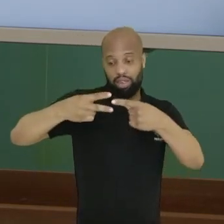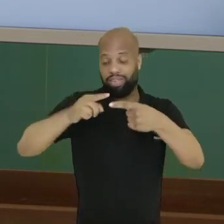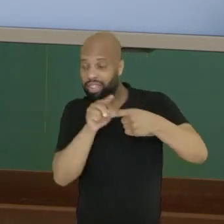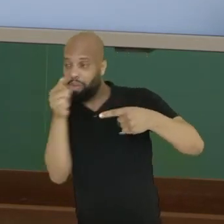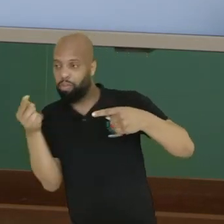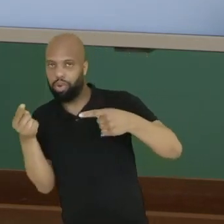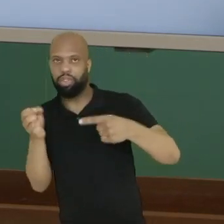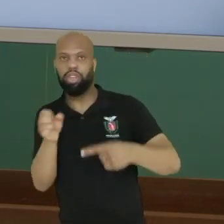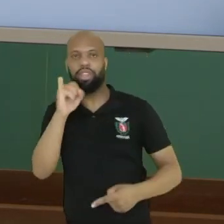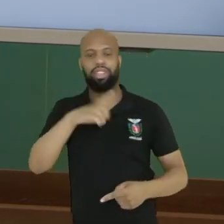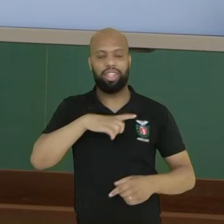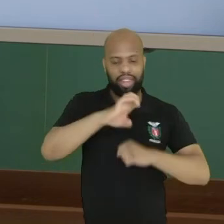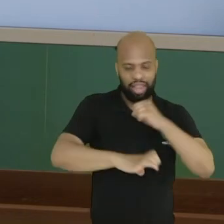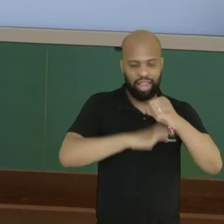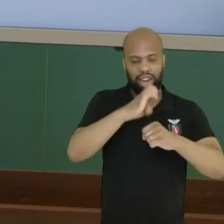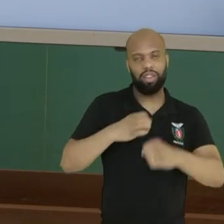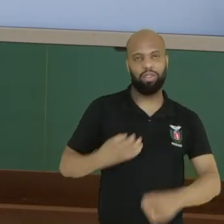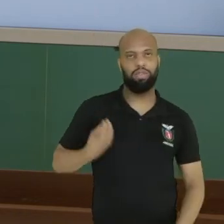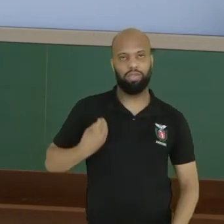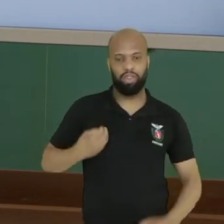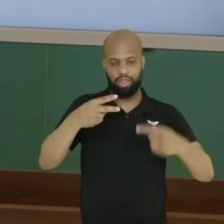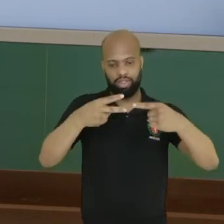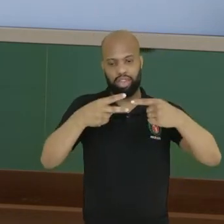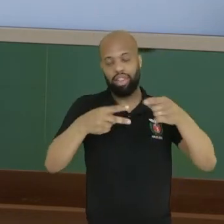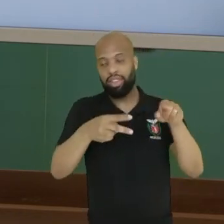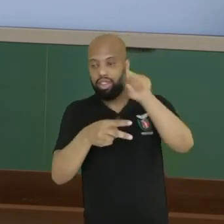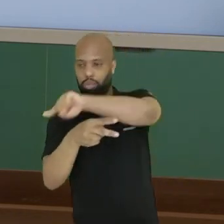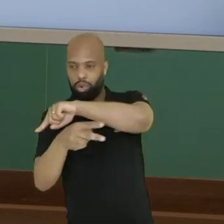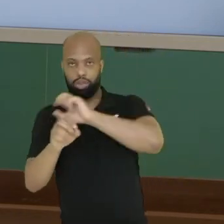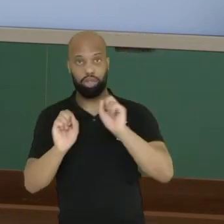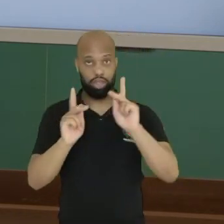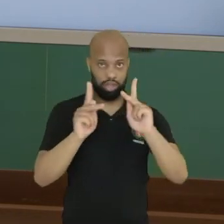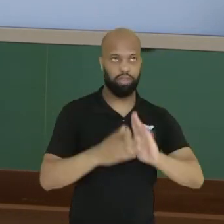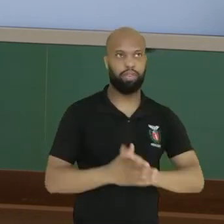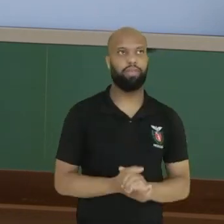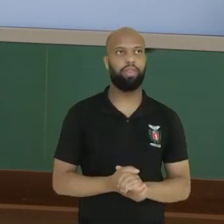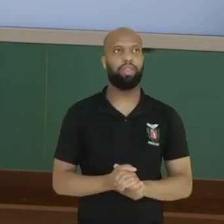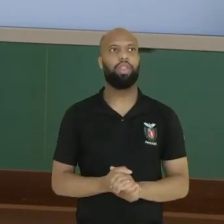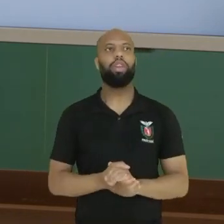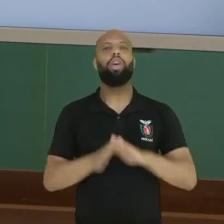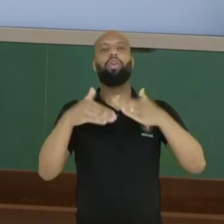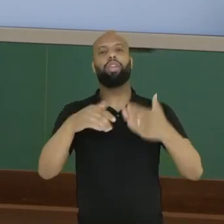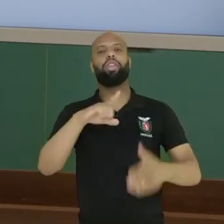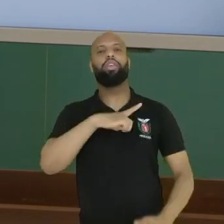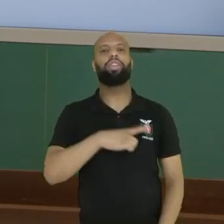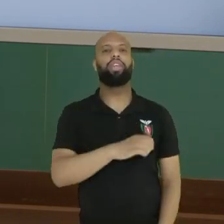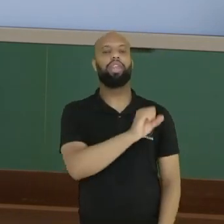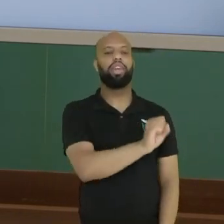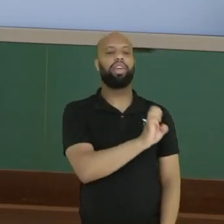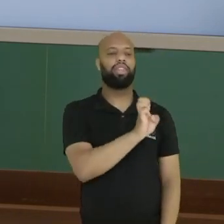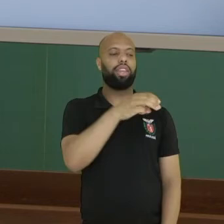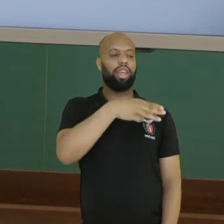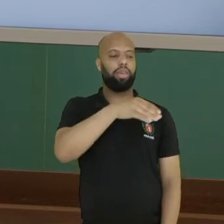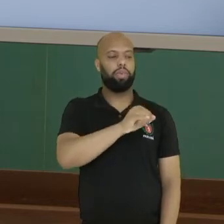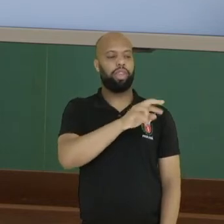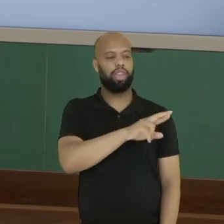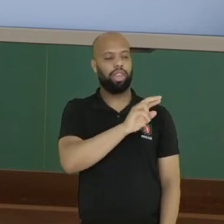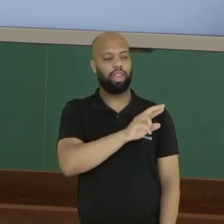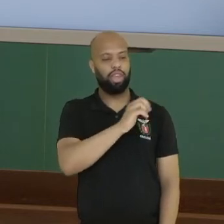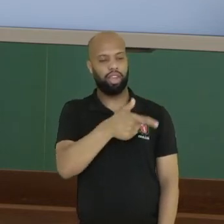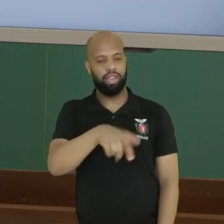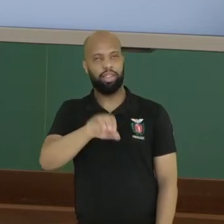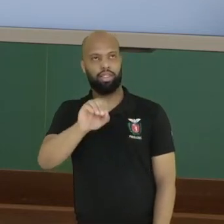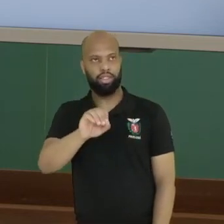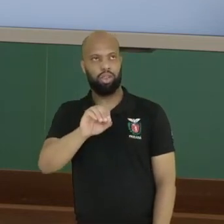os elétrons vão estar presentes após a seta. Na semi-reação de redução, a gente mostra os